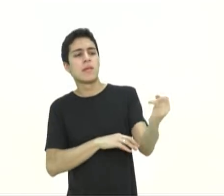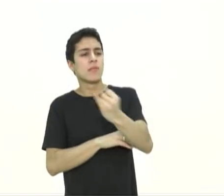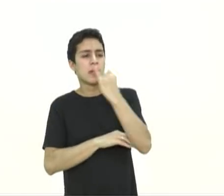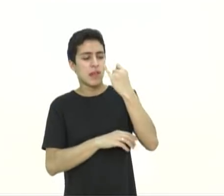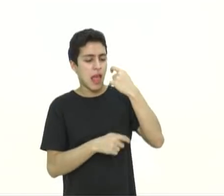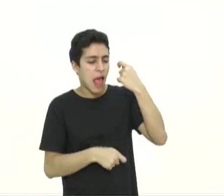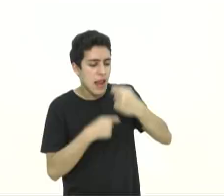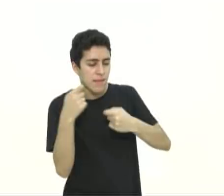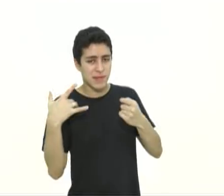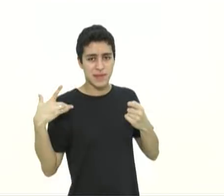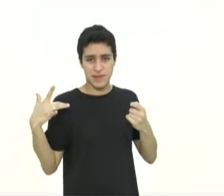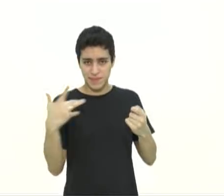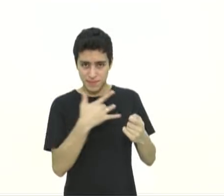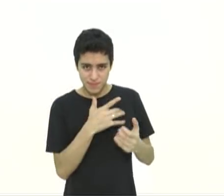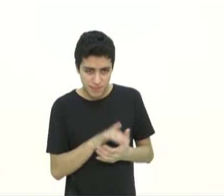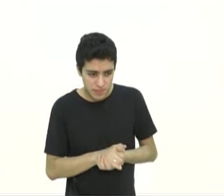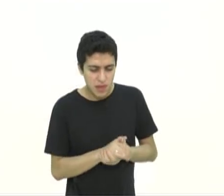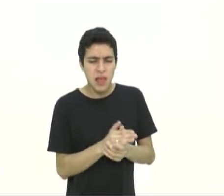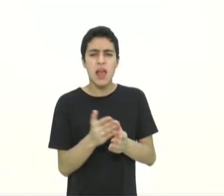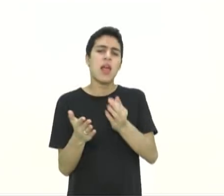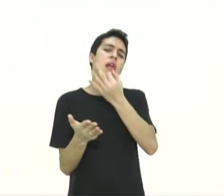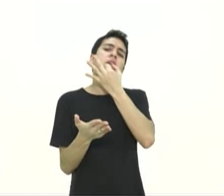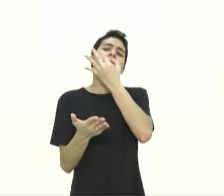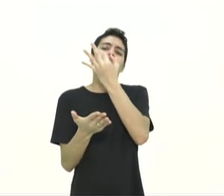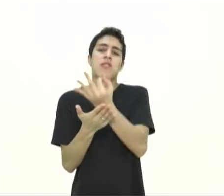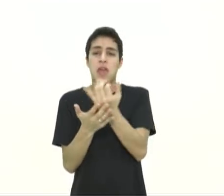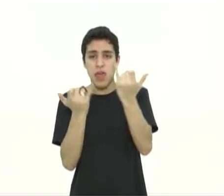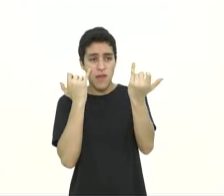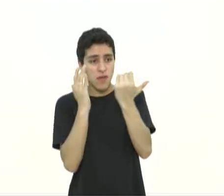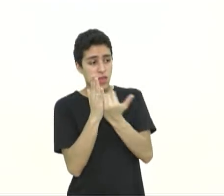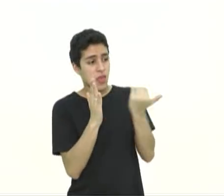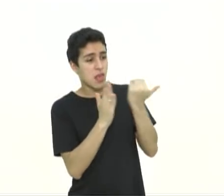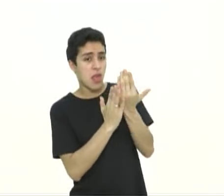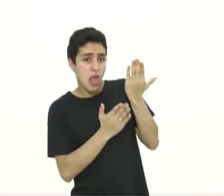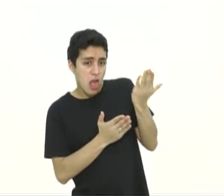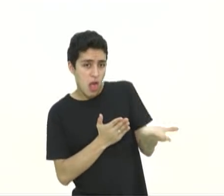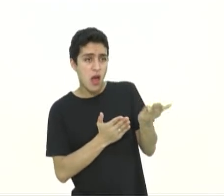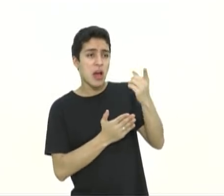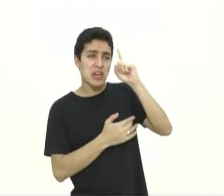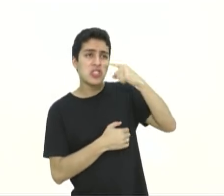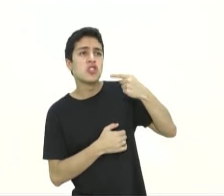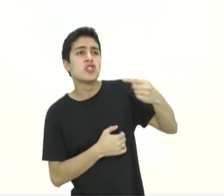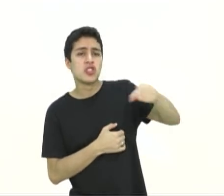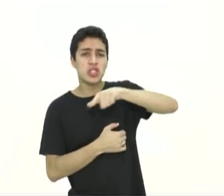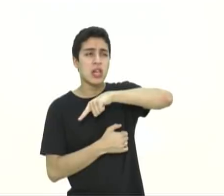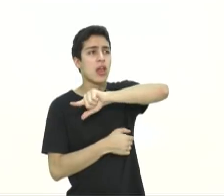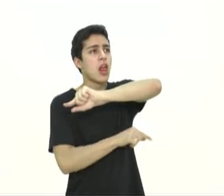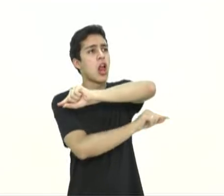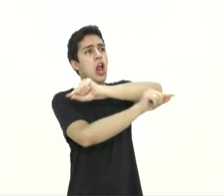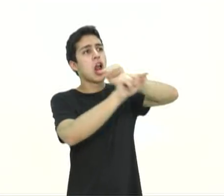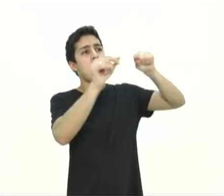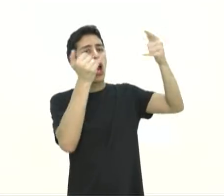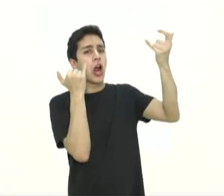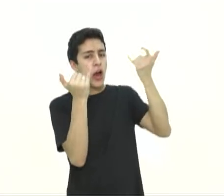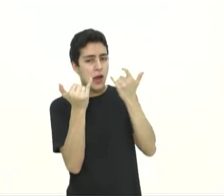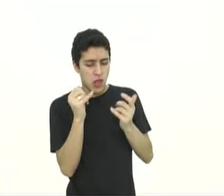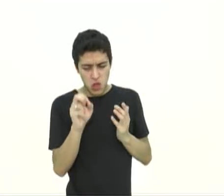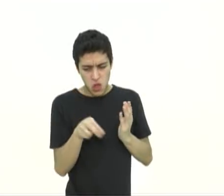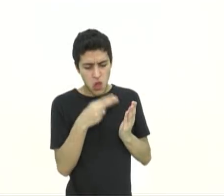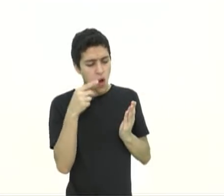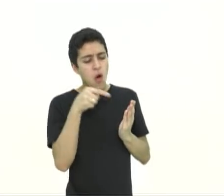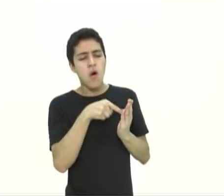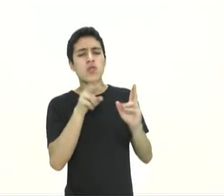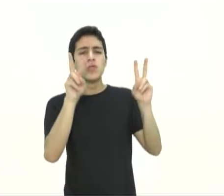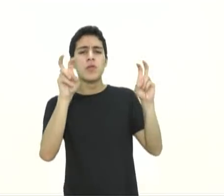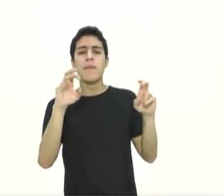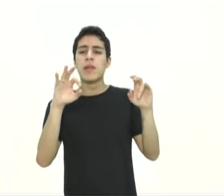saudáveis? Criticar o excesso de informações sobre bem-estar que recebemos hoje em dia? Ou falar sobre os cuidados com a